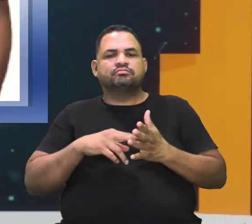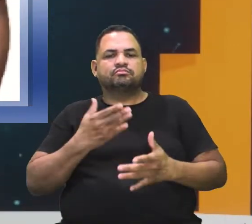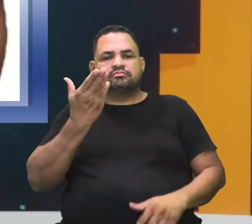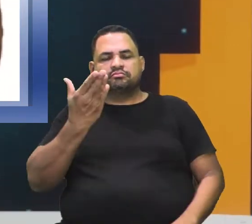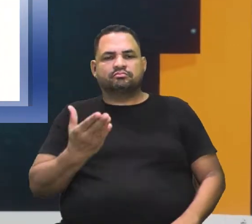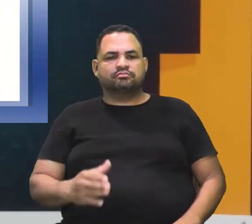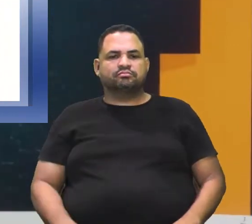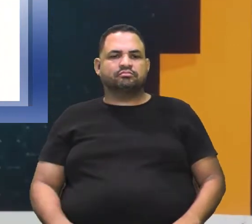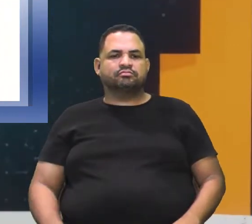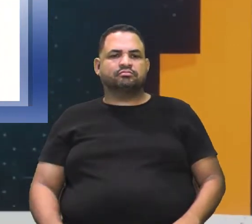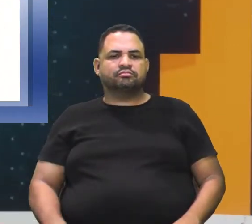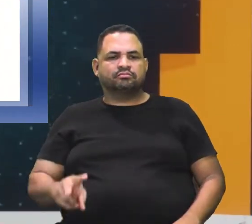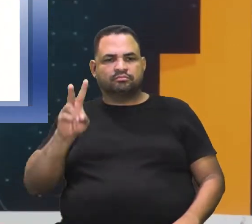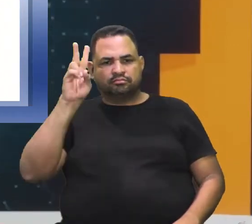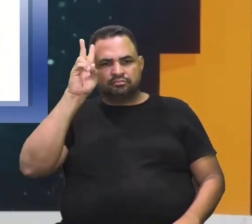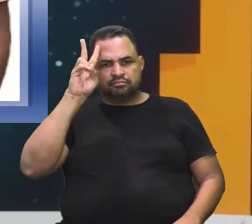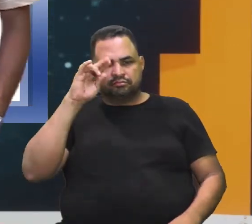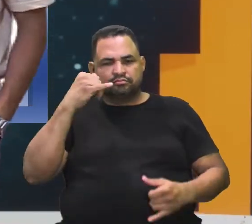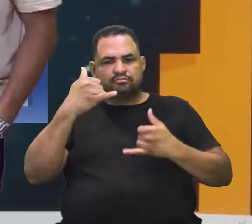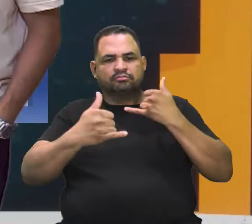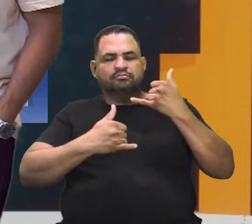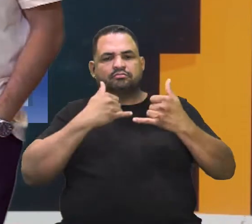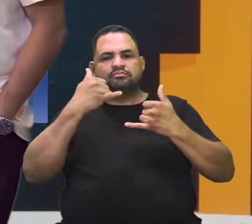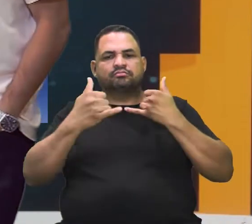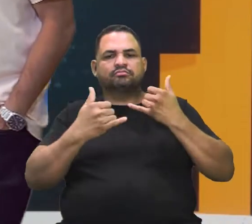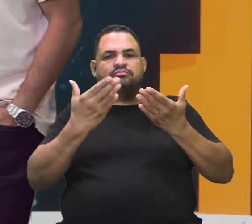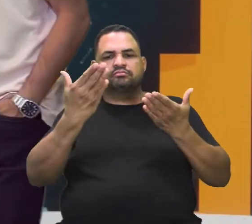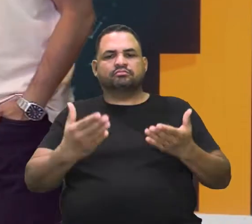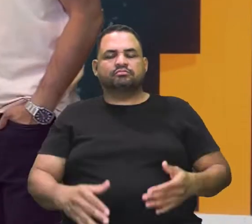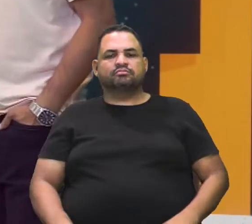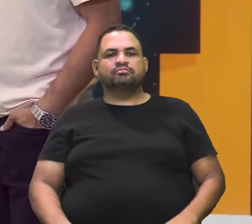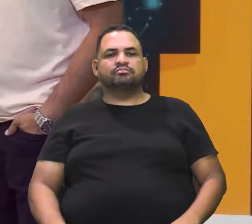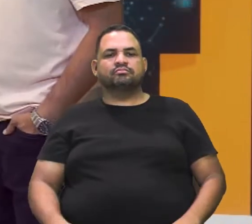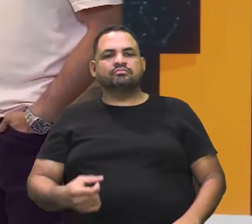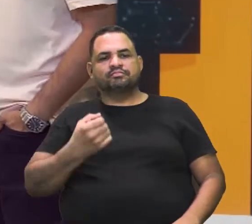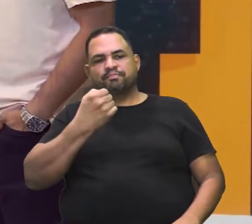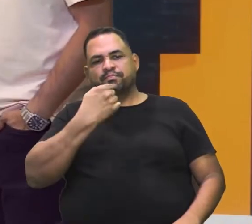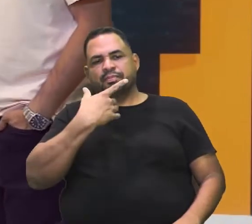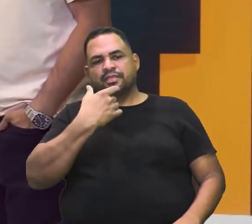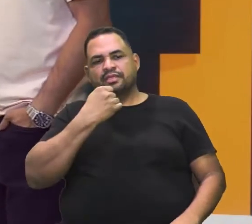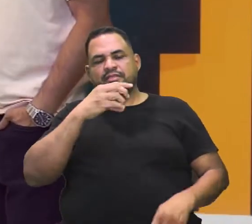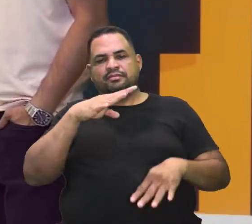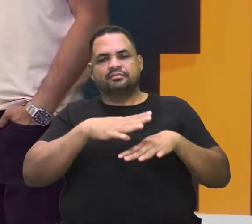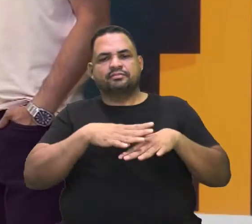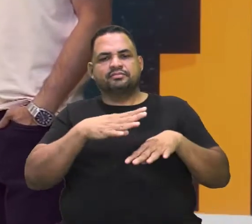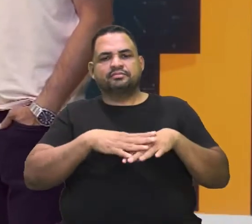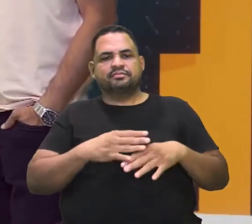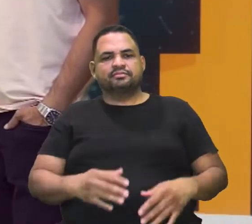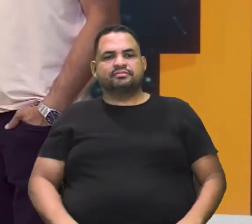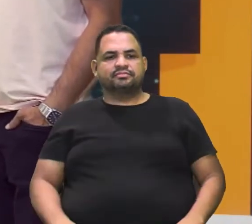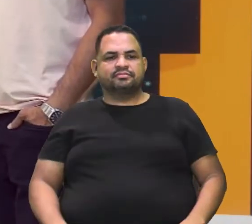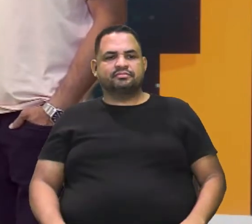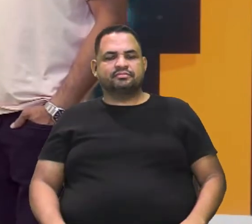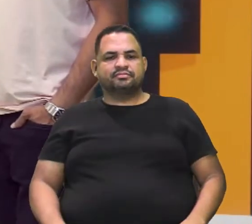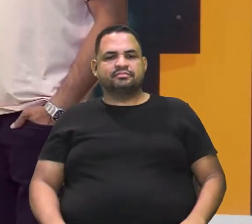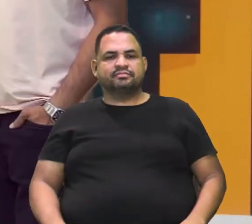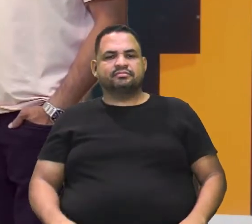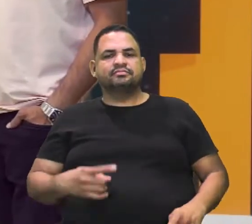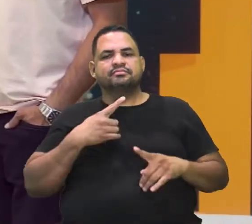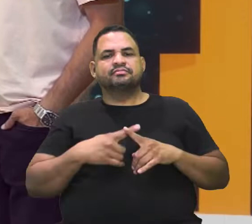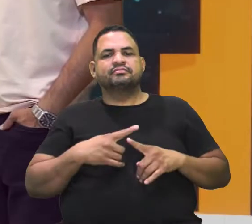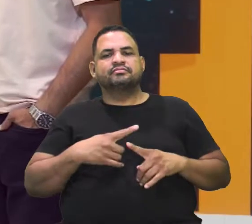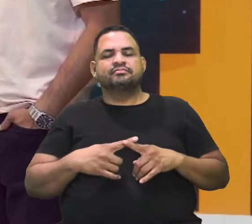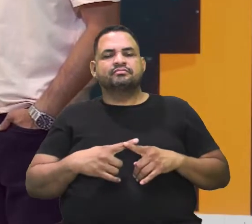aqui, vem aqui com a gente. Você lembra dessa brincadeirinha aqui? Isso aqui é uma piada matemática, né? É uma charge. Por